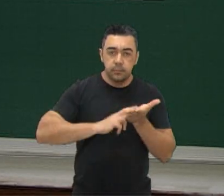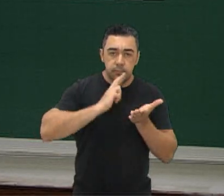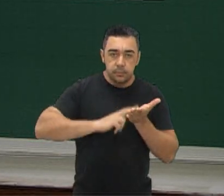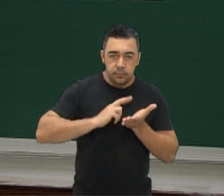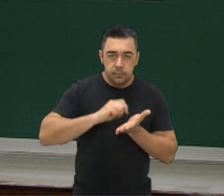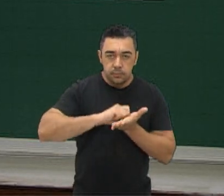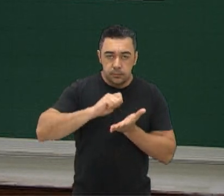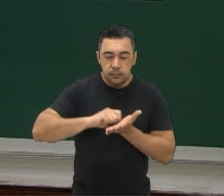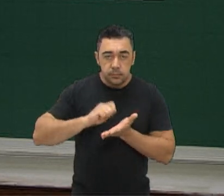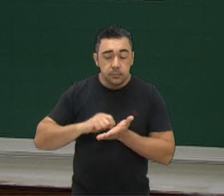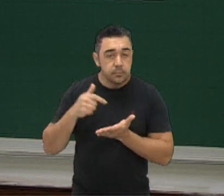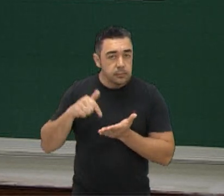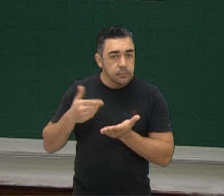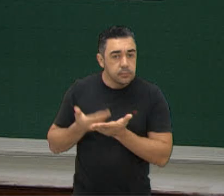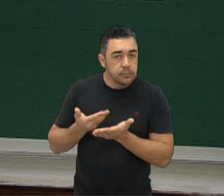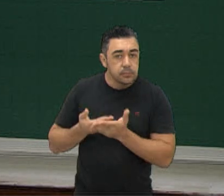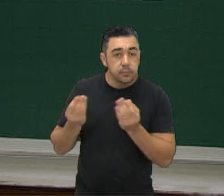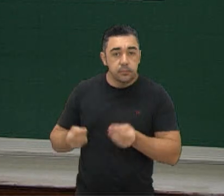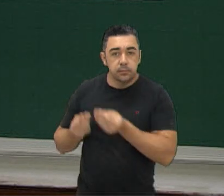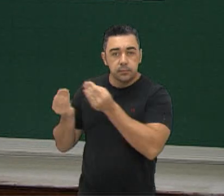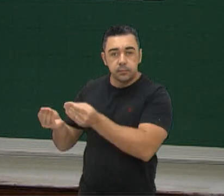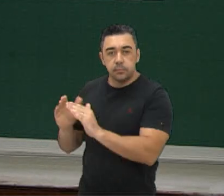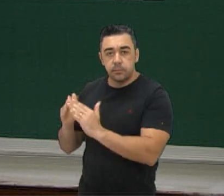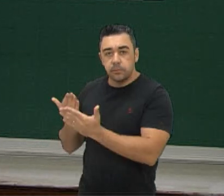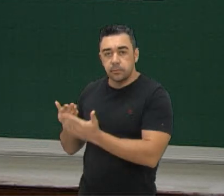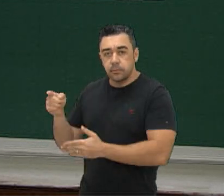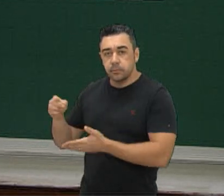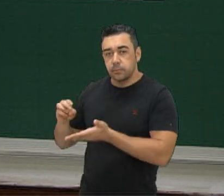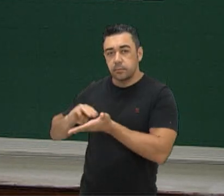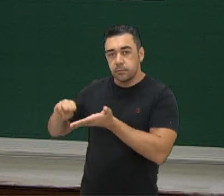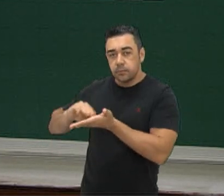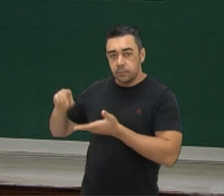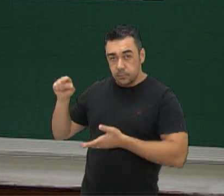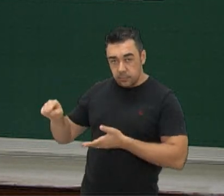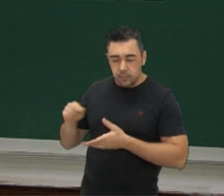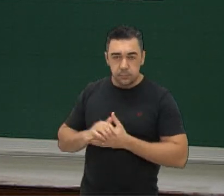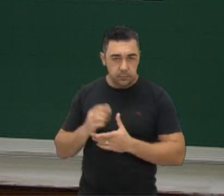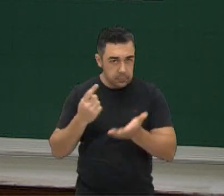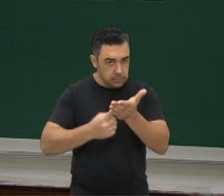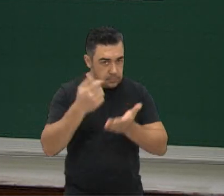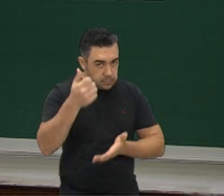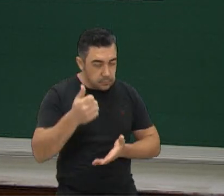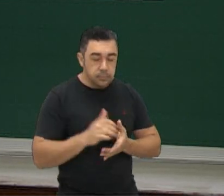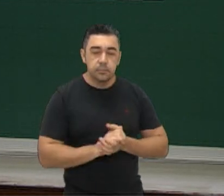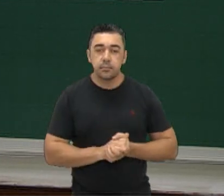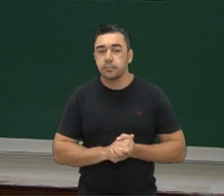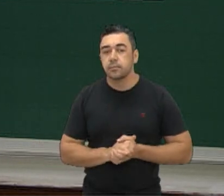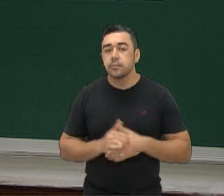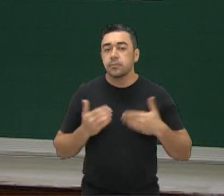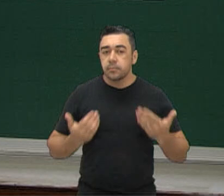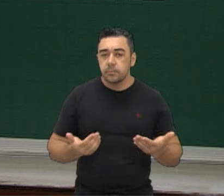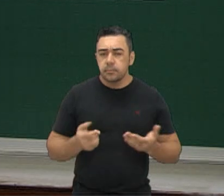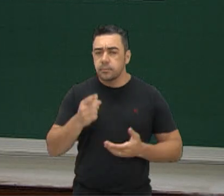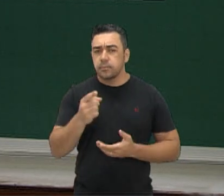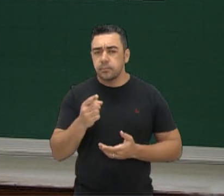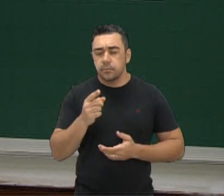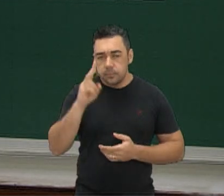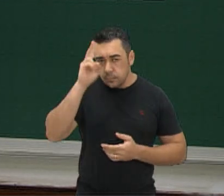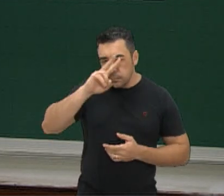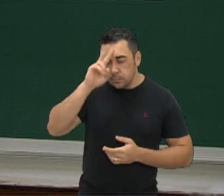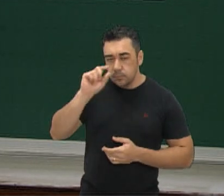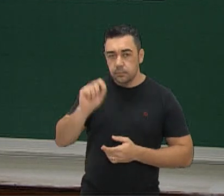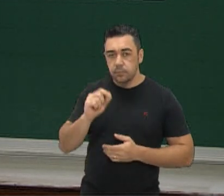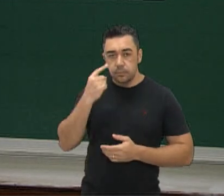daqui desta aula e entregá-las lá na secretaria da escola. Combinado? A ver, ¿te acuerdas de